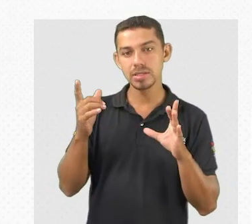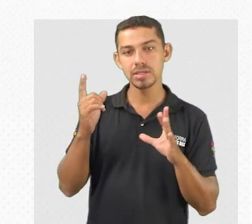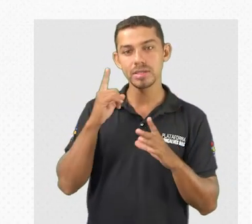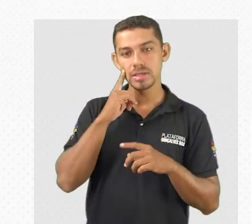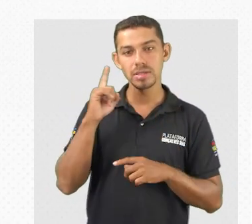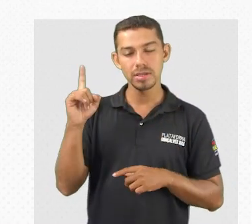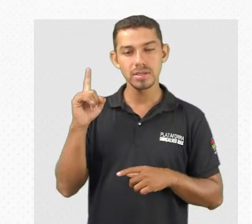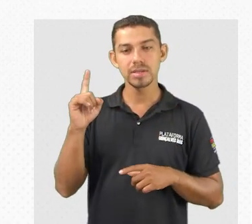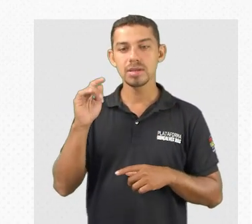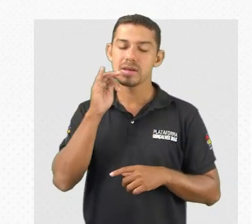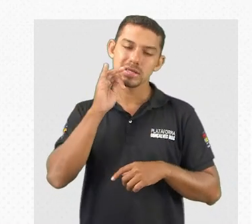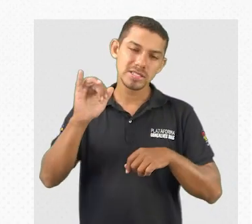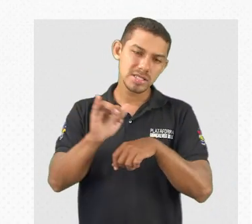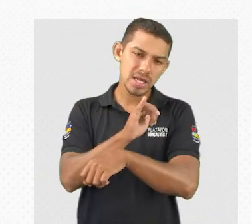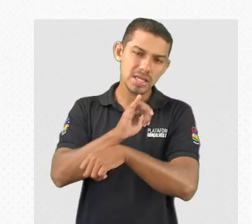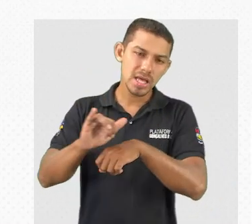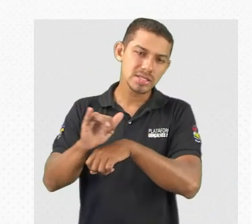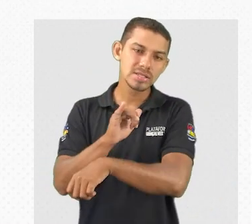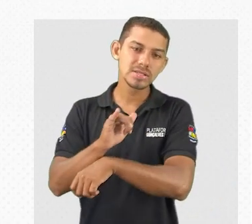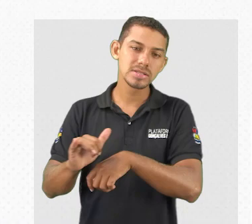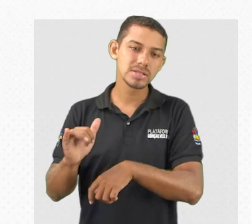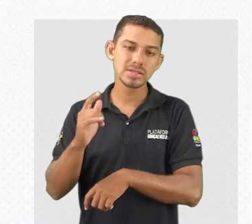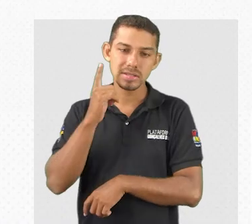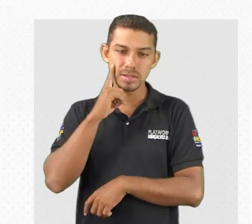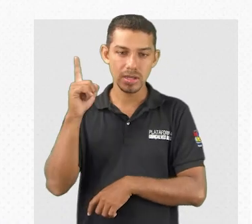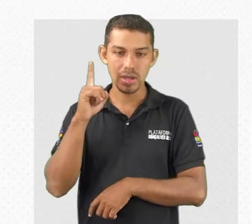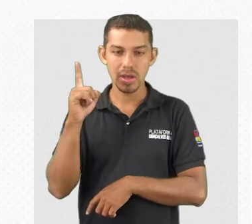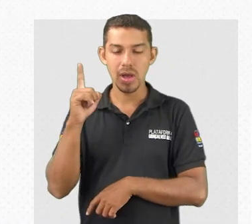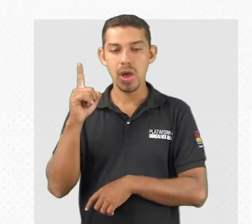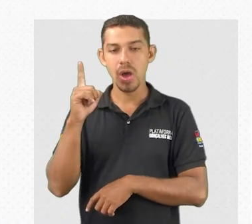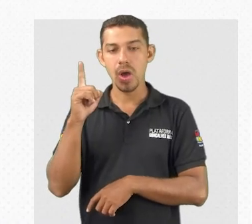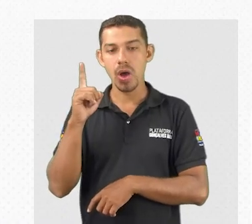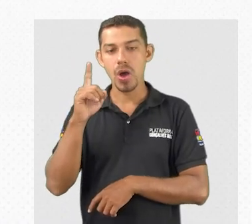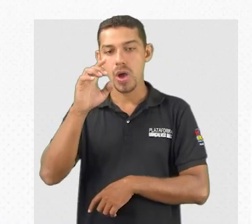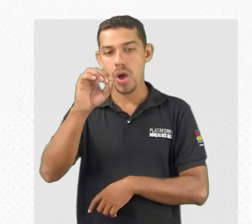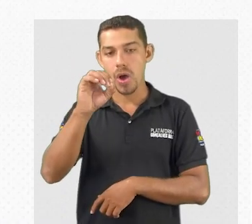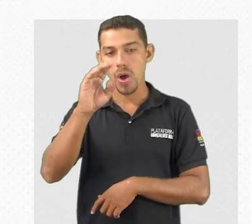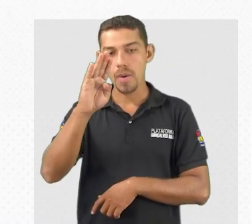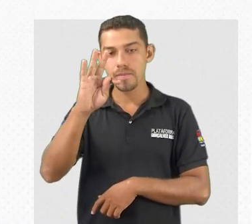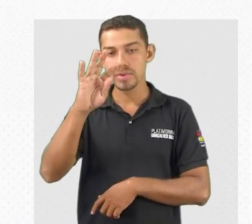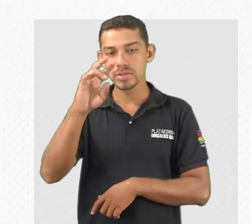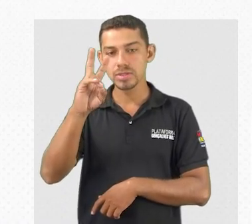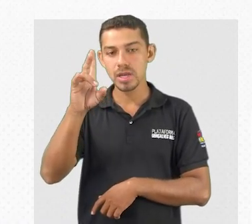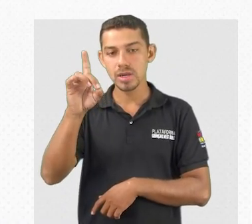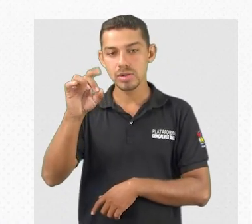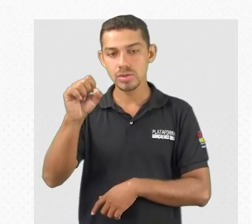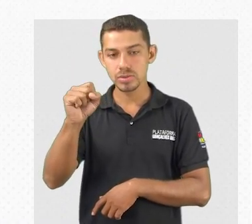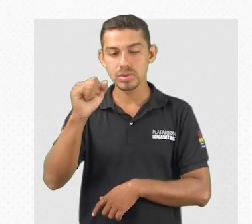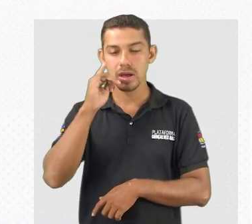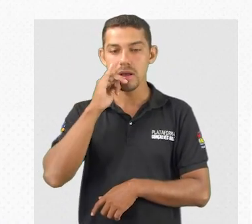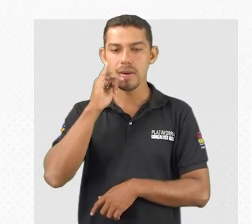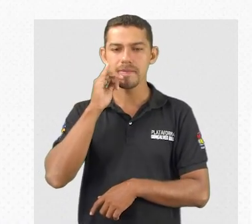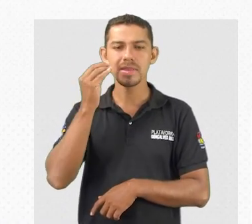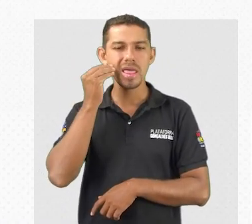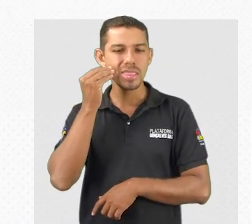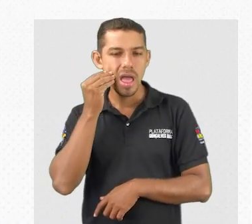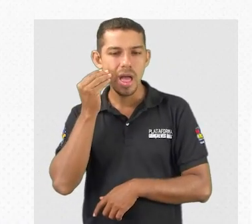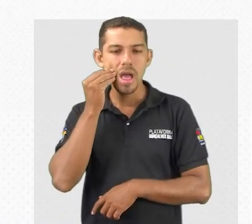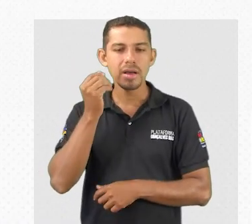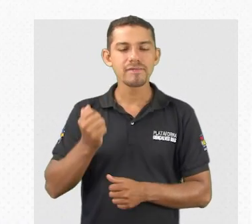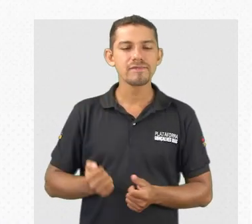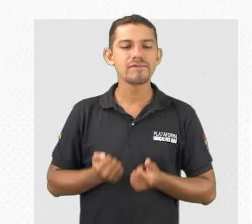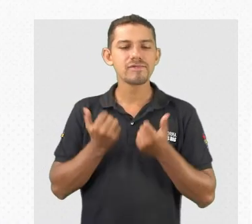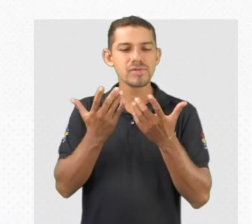foi tentando elaborar estratégias para superar esses obstáculos e meio que tentar fazer com que ela fluísse